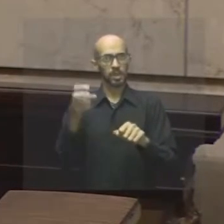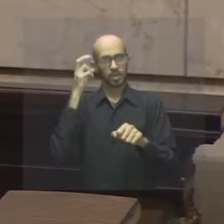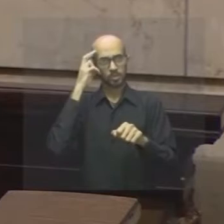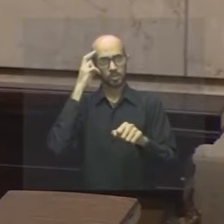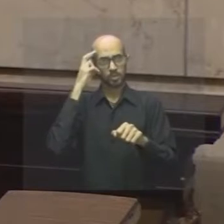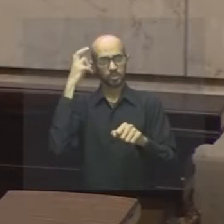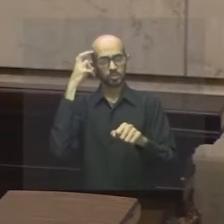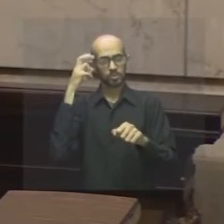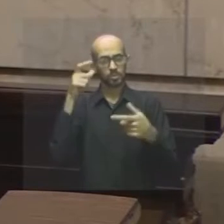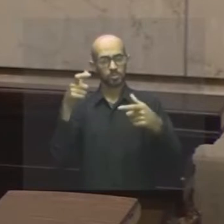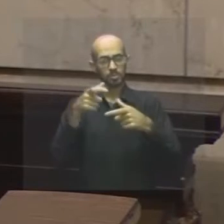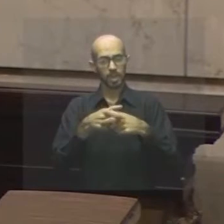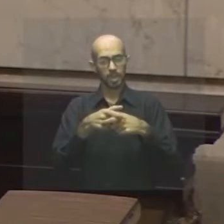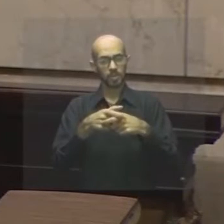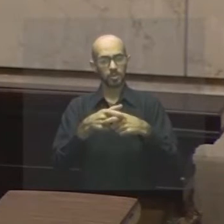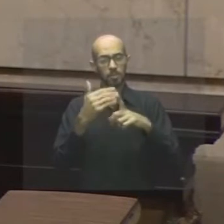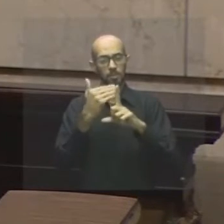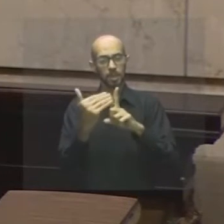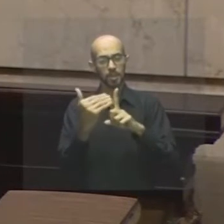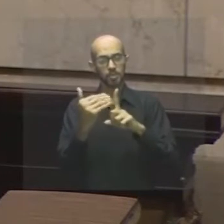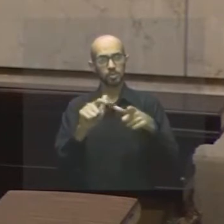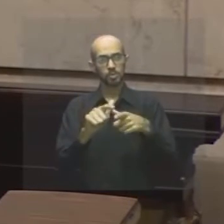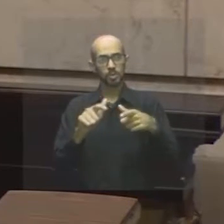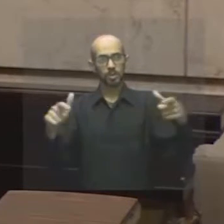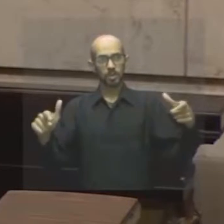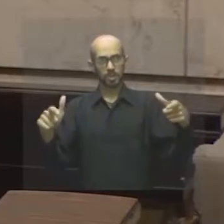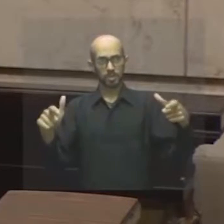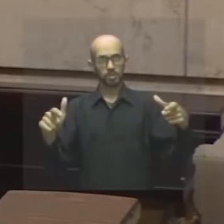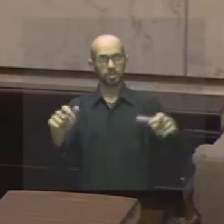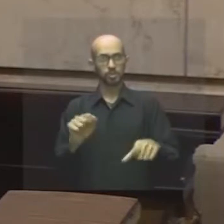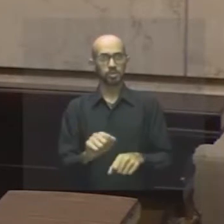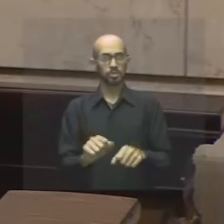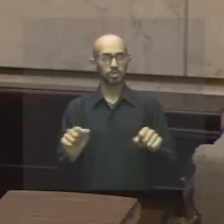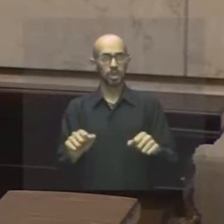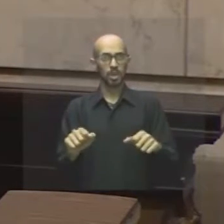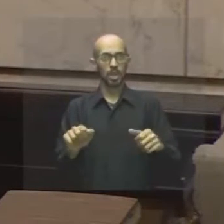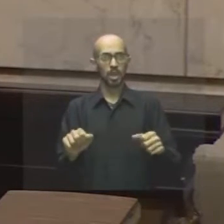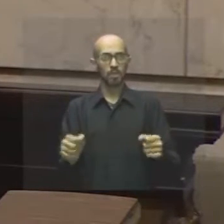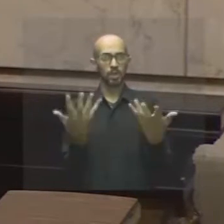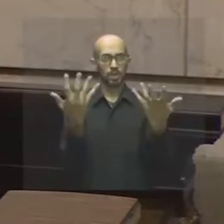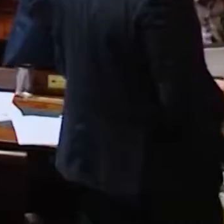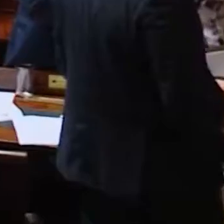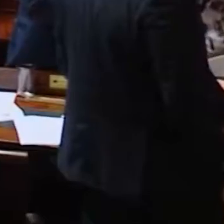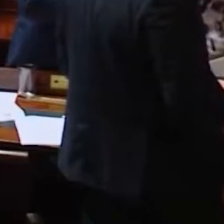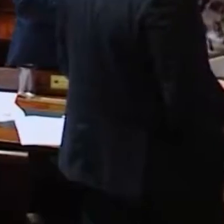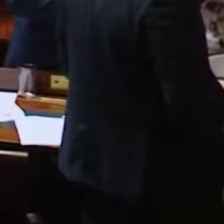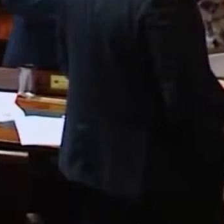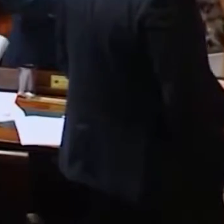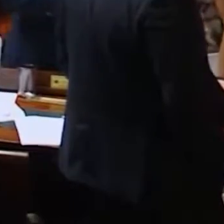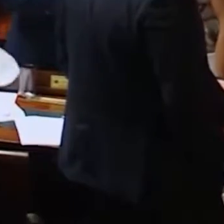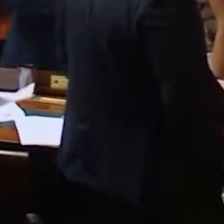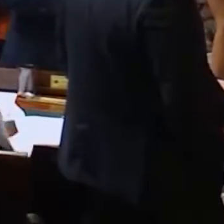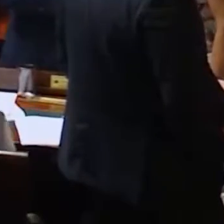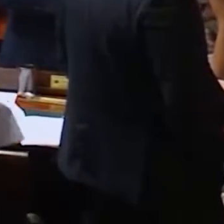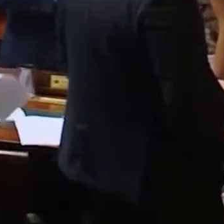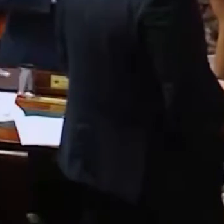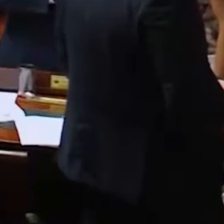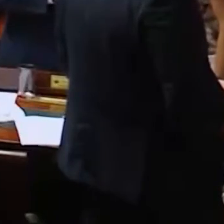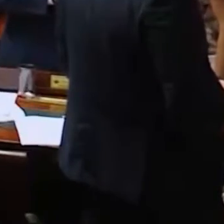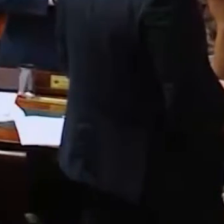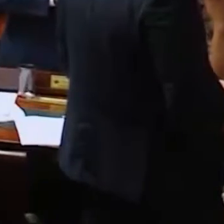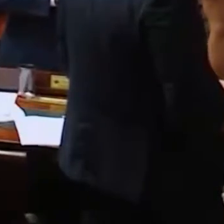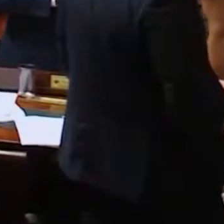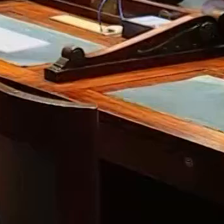de pequeno, médio e grande porte. Será uma grande obra para a cidade do Rio de Janeiro. O projeto foi aprovado e volta